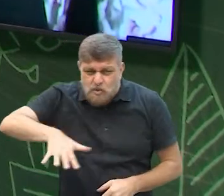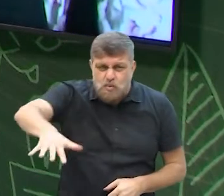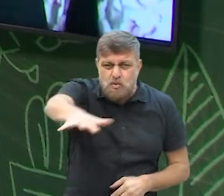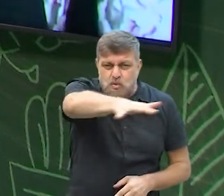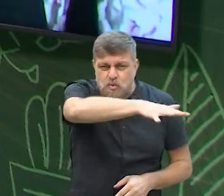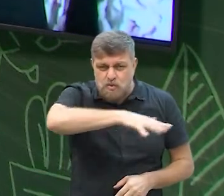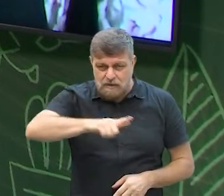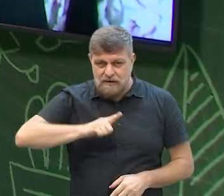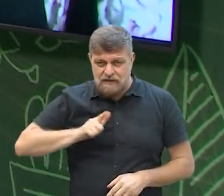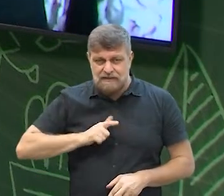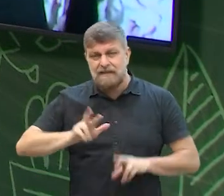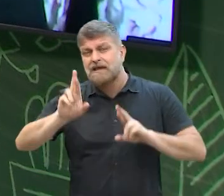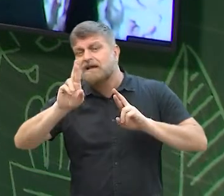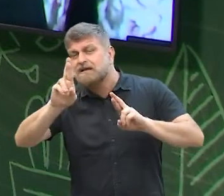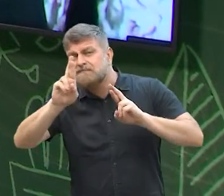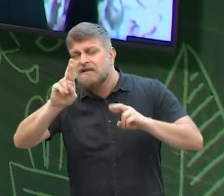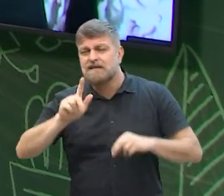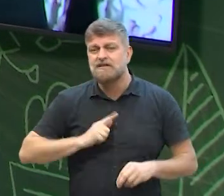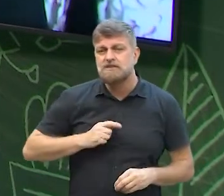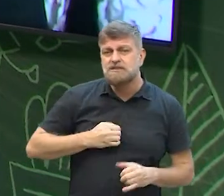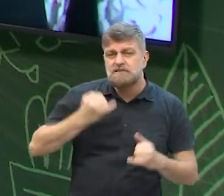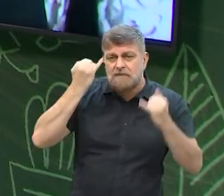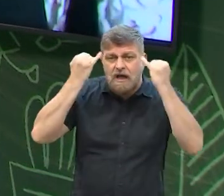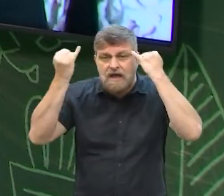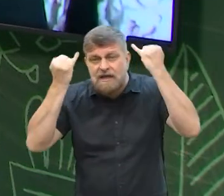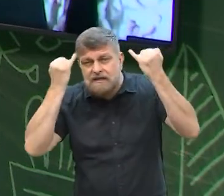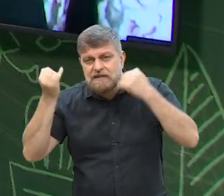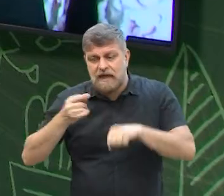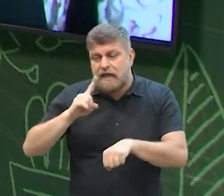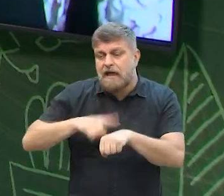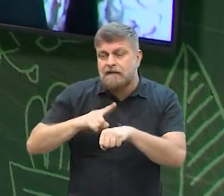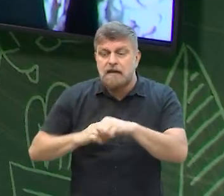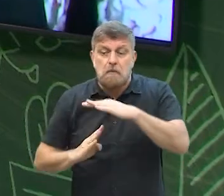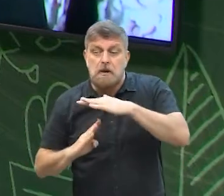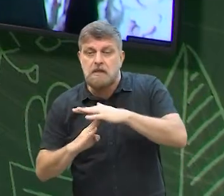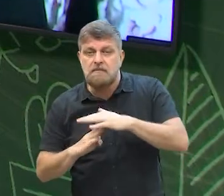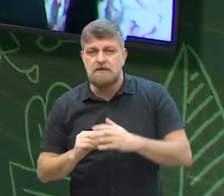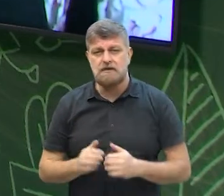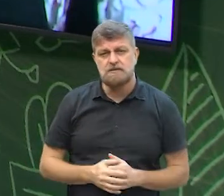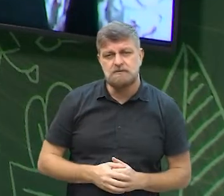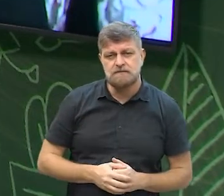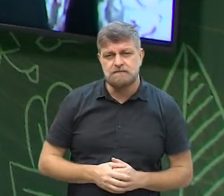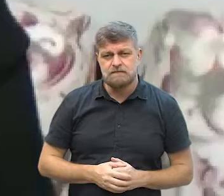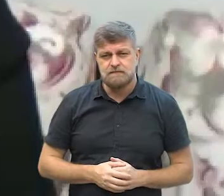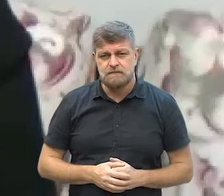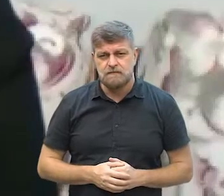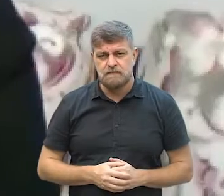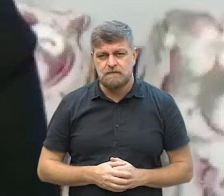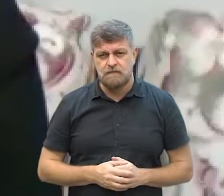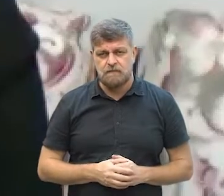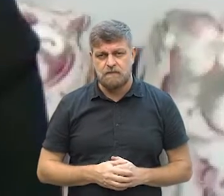alguma expectativa de tempo? O que vocês pensam? Ou não? Não trabalha nesse sentido?